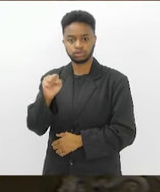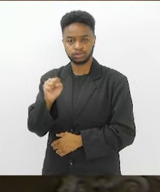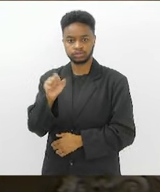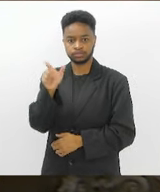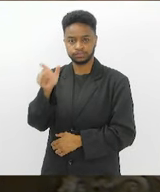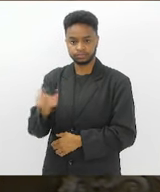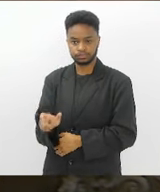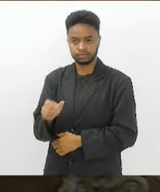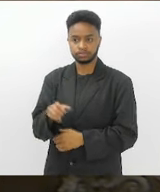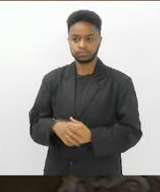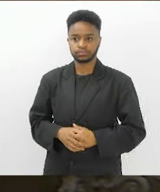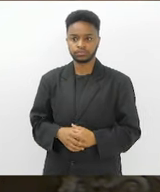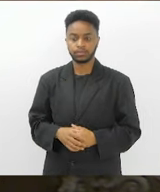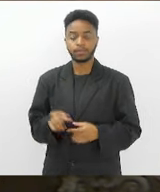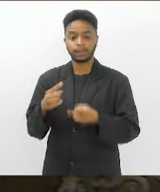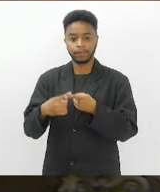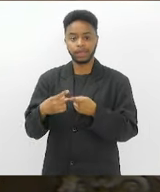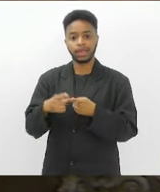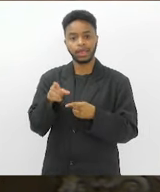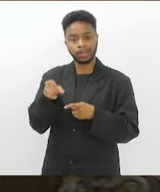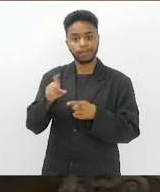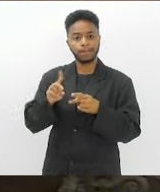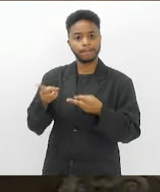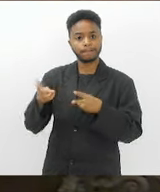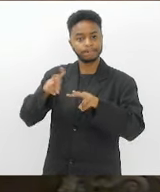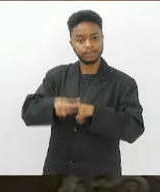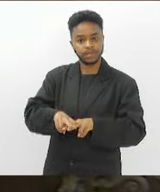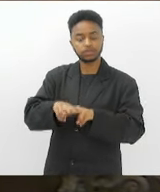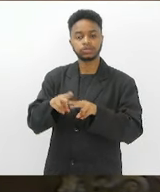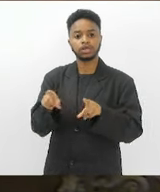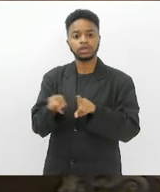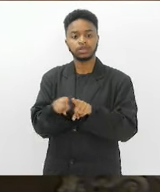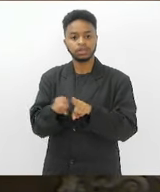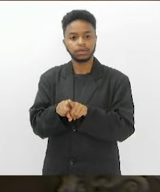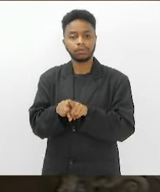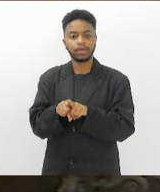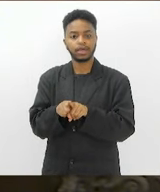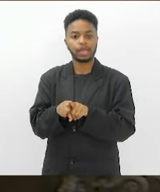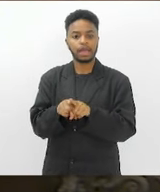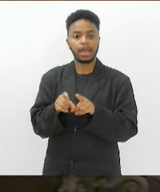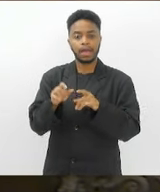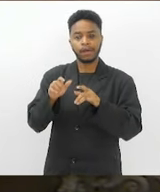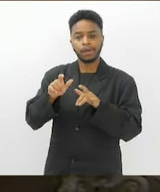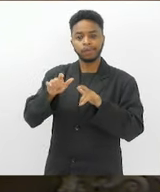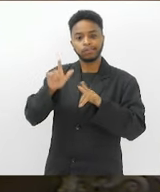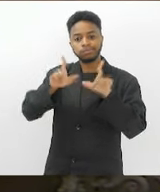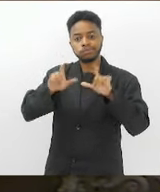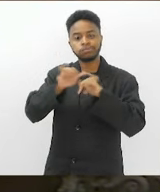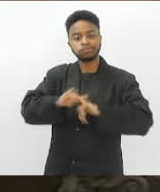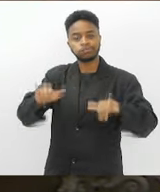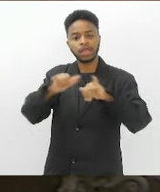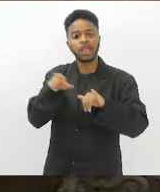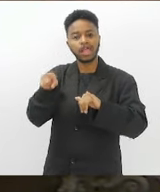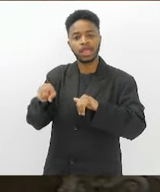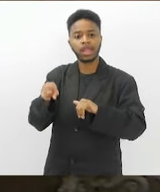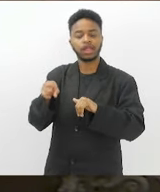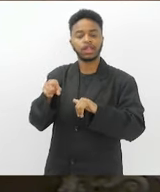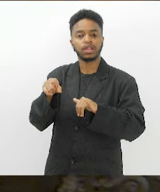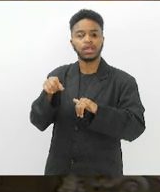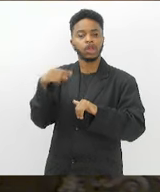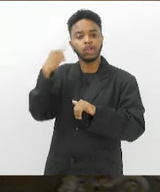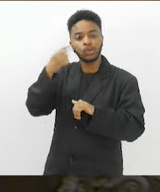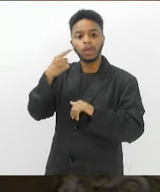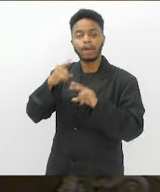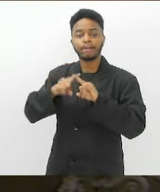que depois de preso e titulado de forma insana pela mídia, cometeu suicídio em um shopping de